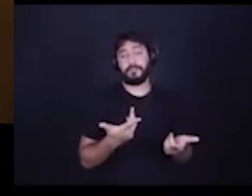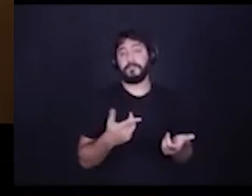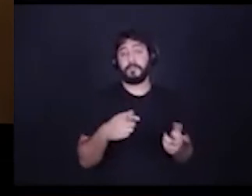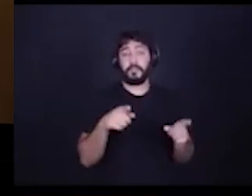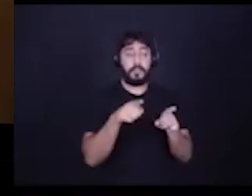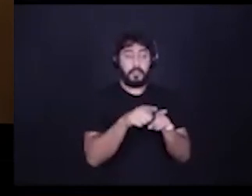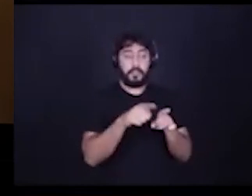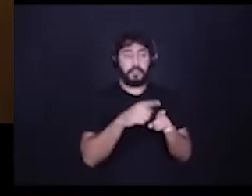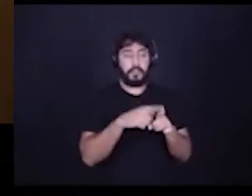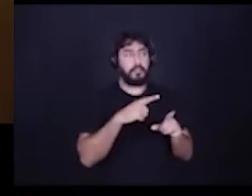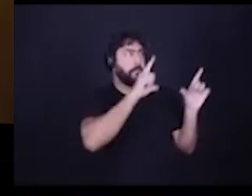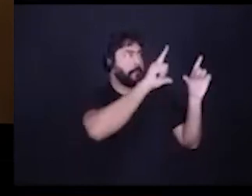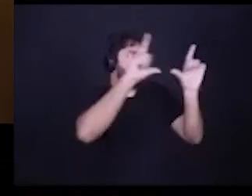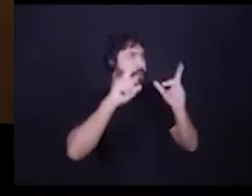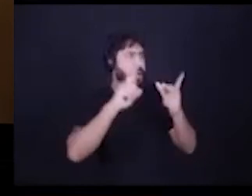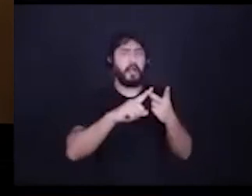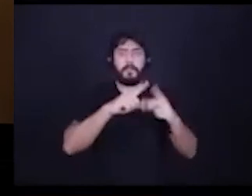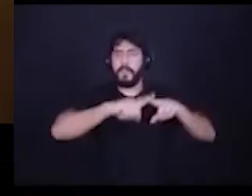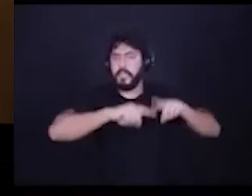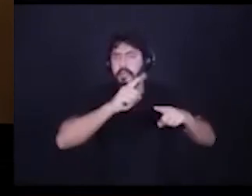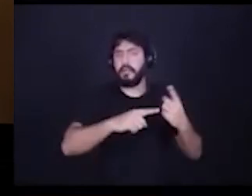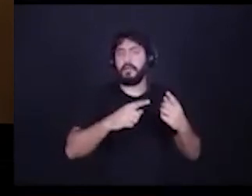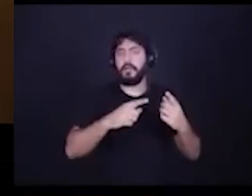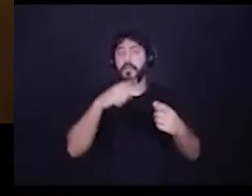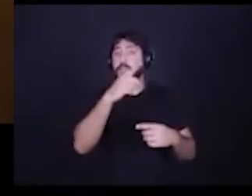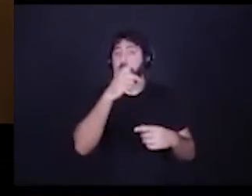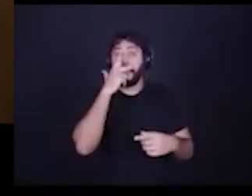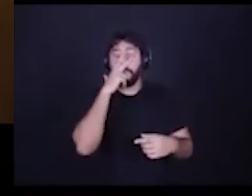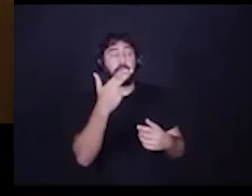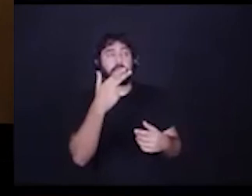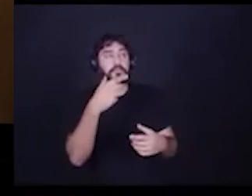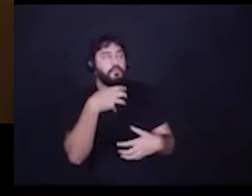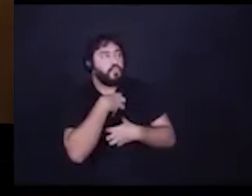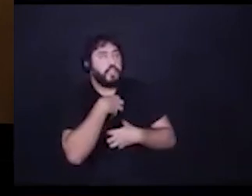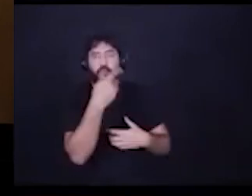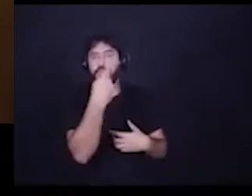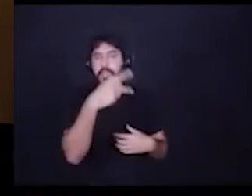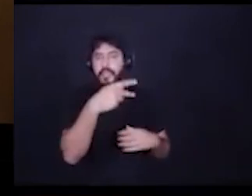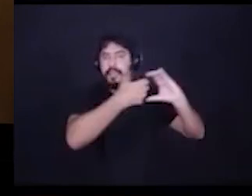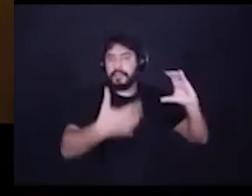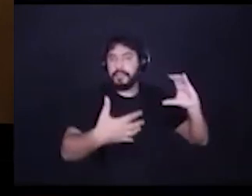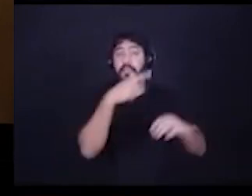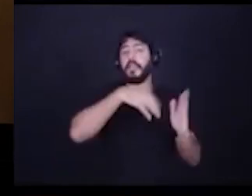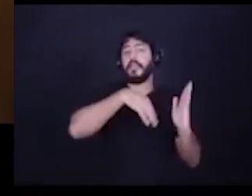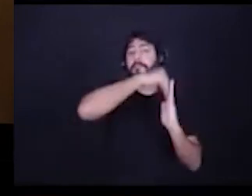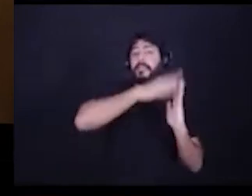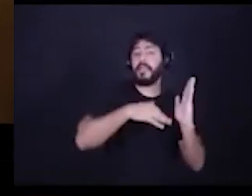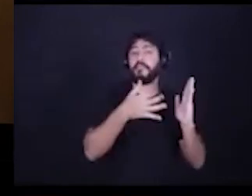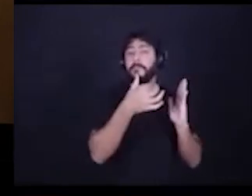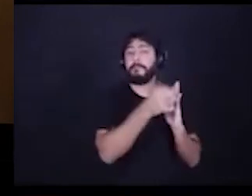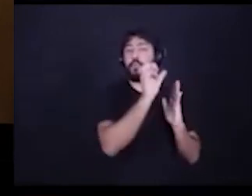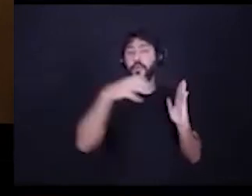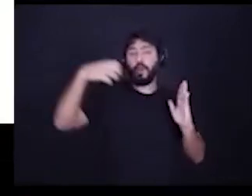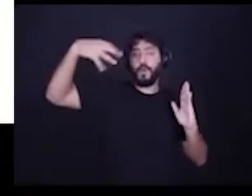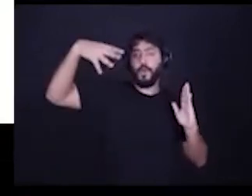povoado pelo trabalho dele, mas também pelo espírito dele. Ele pintava a parede, pintava interruptor de luz, riscava nas paredes,